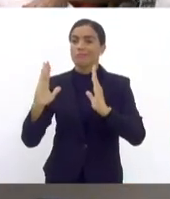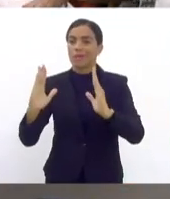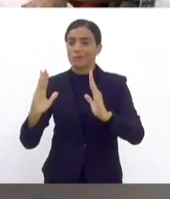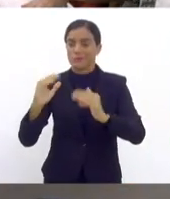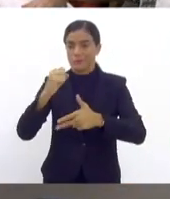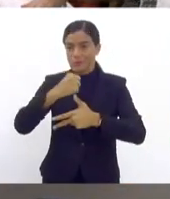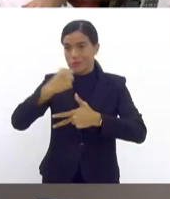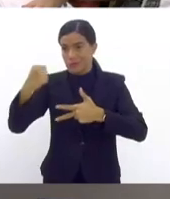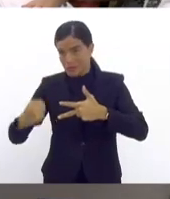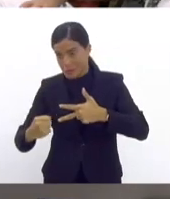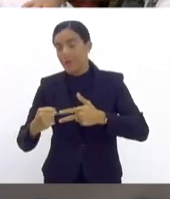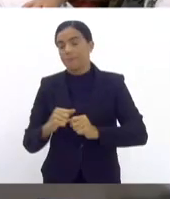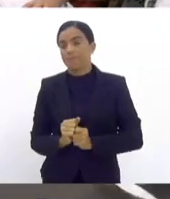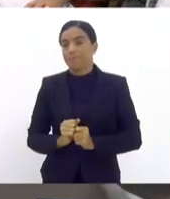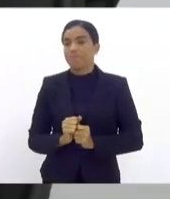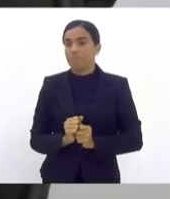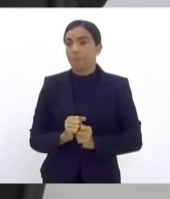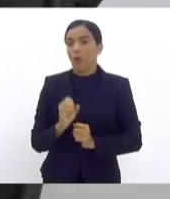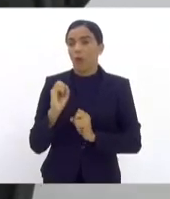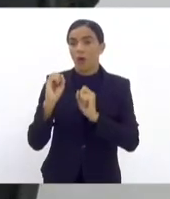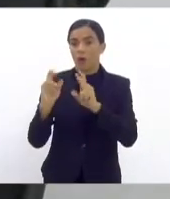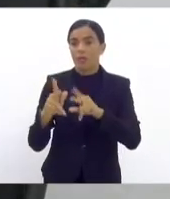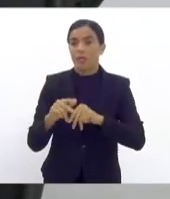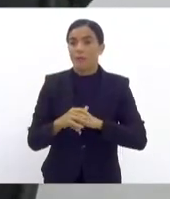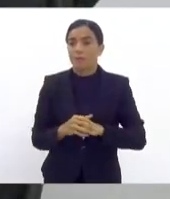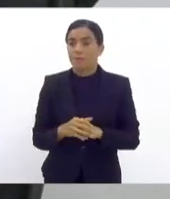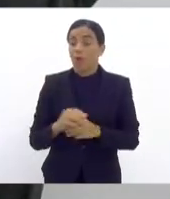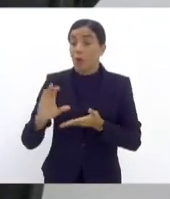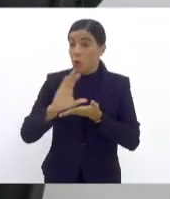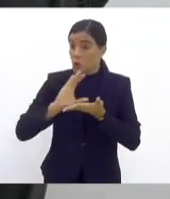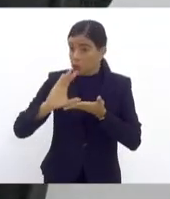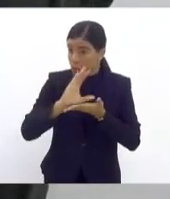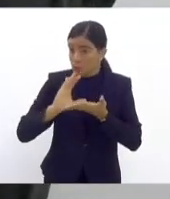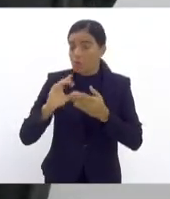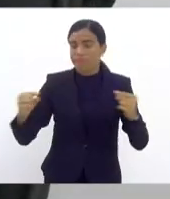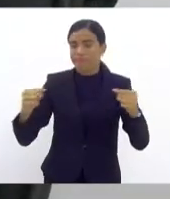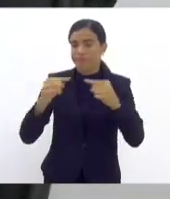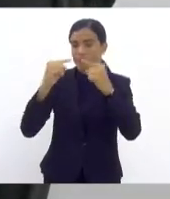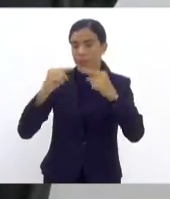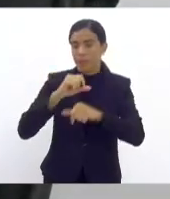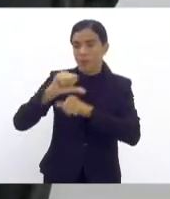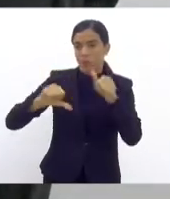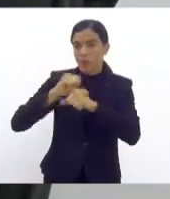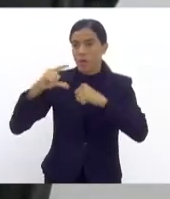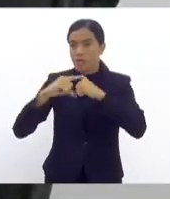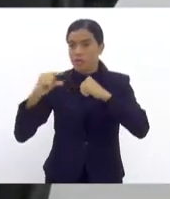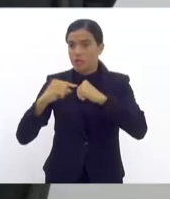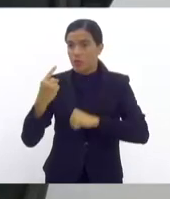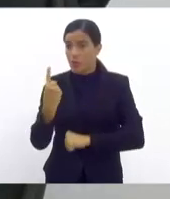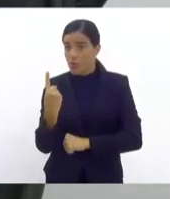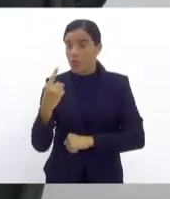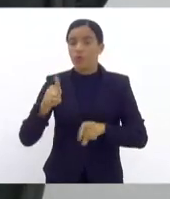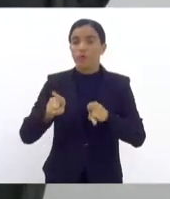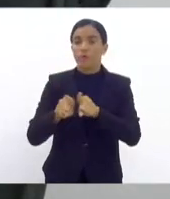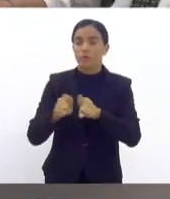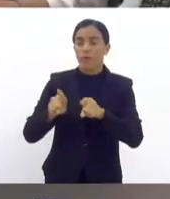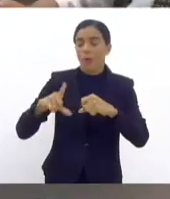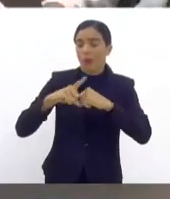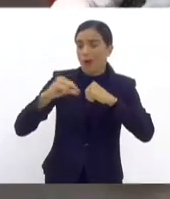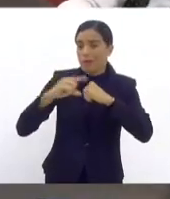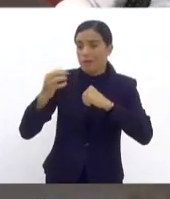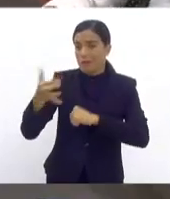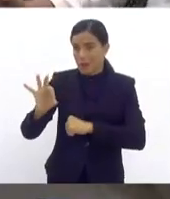Então, retificando o parecer é pela constitucionalidade com emendas, alterando o artigo 1º e o artigo 10º.